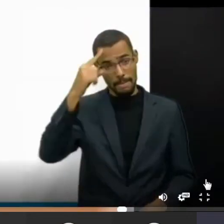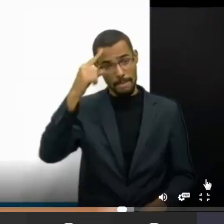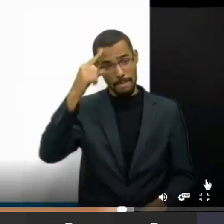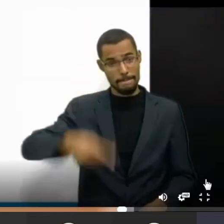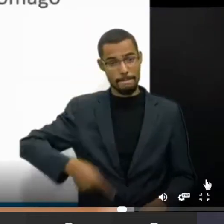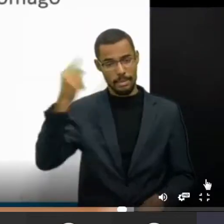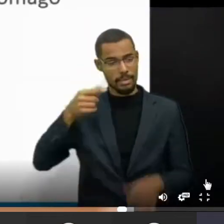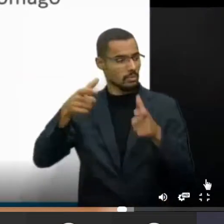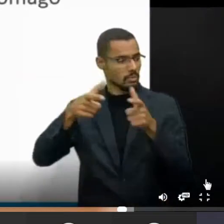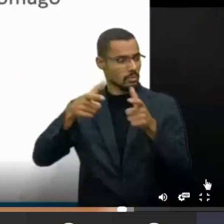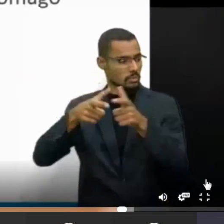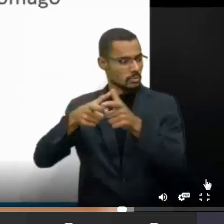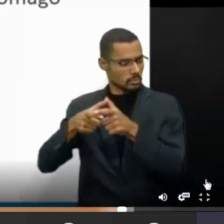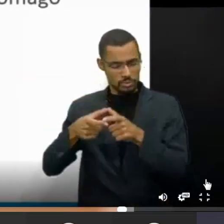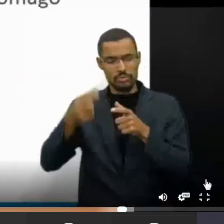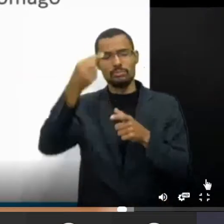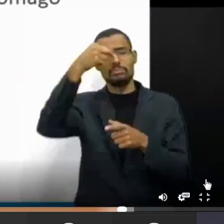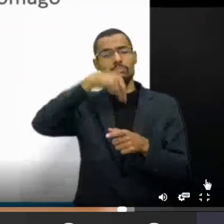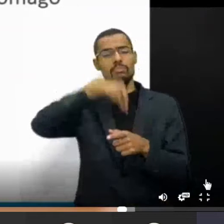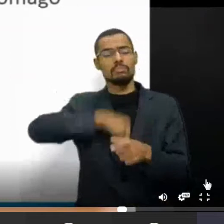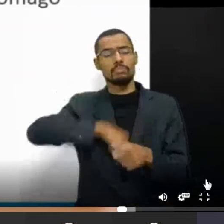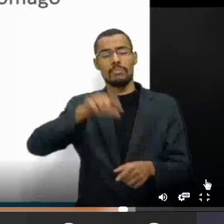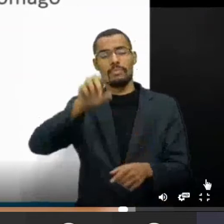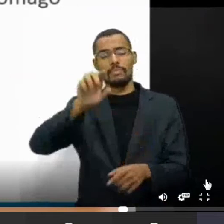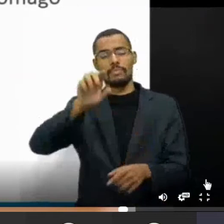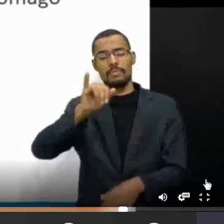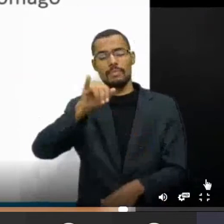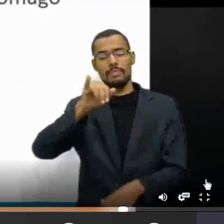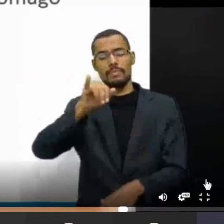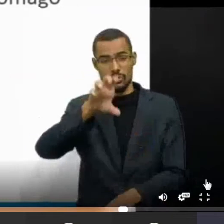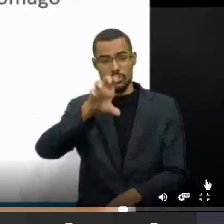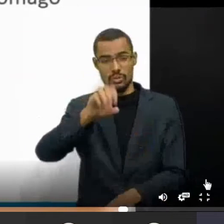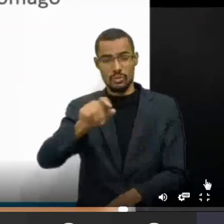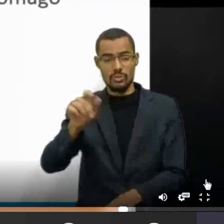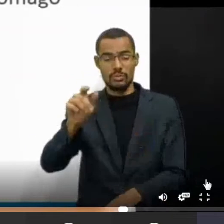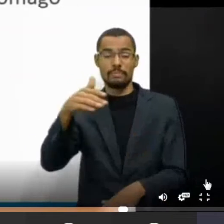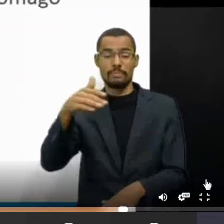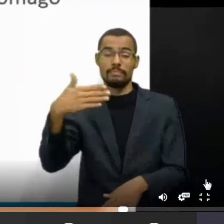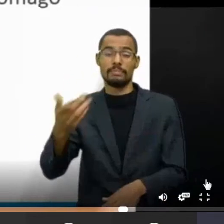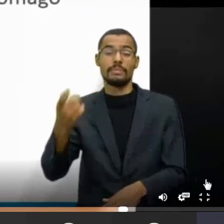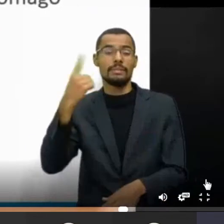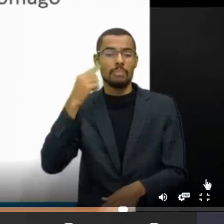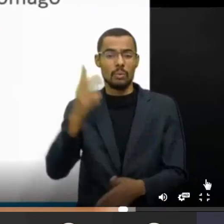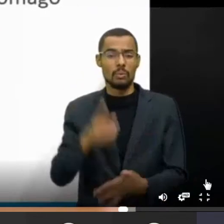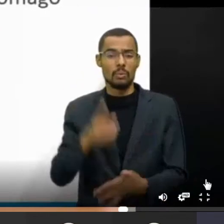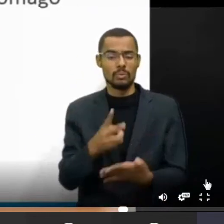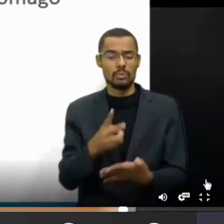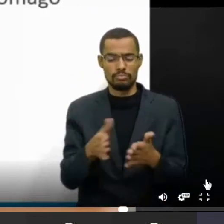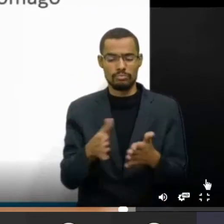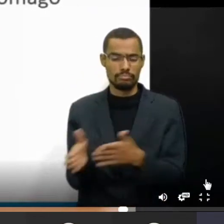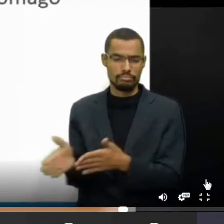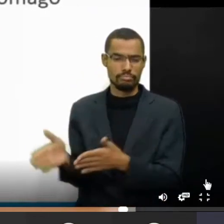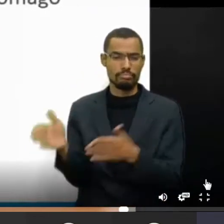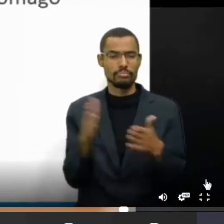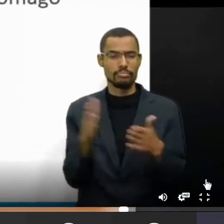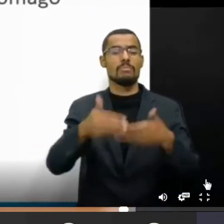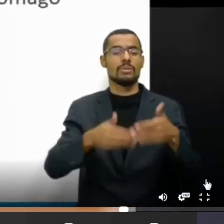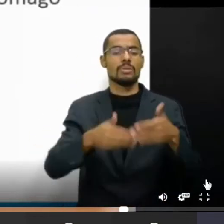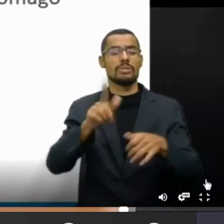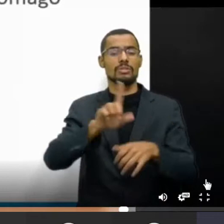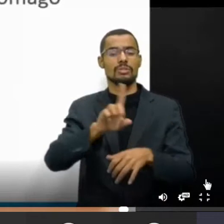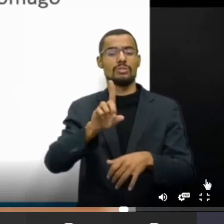primeira porção, então, do intestino delgado. E aqui ele continua o processo